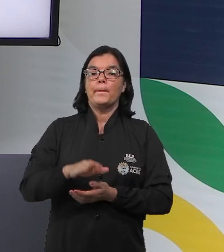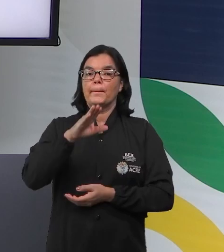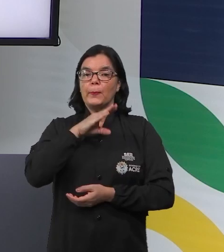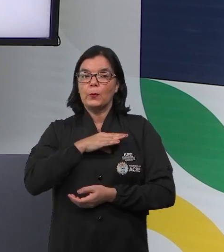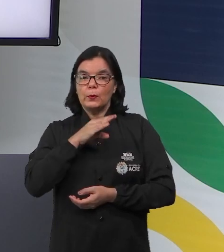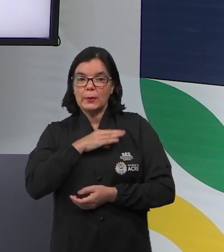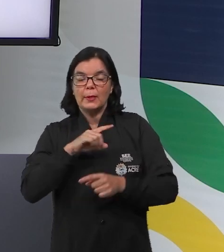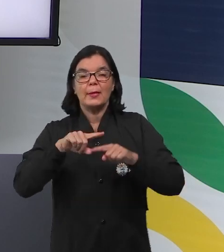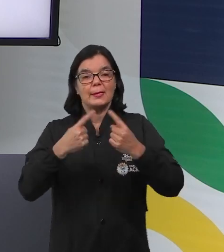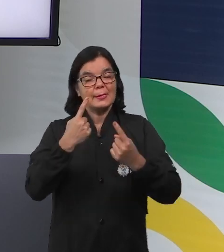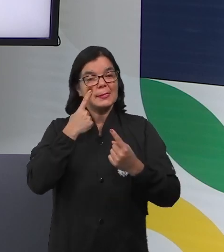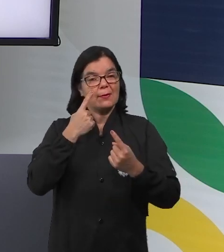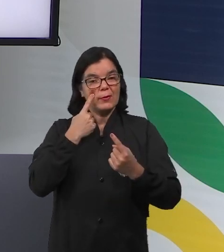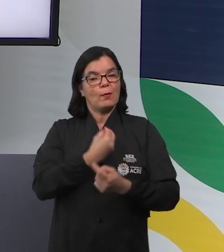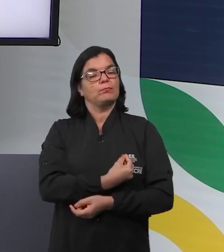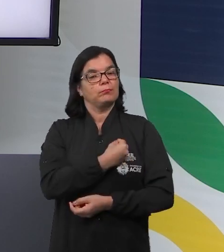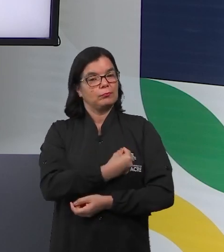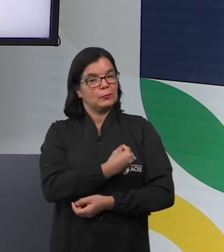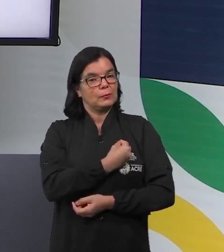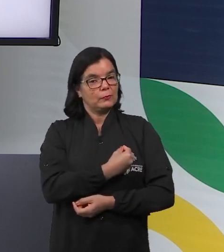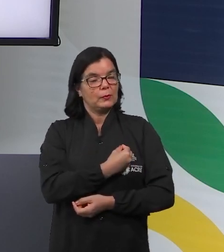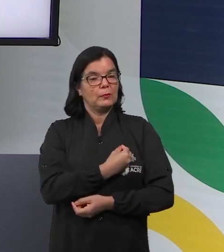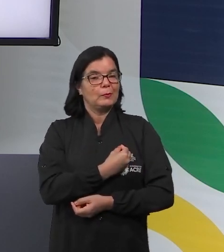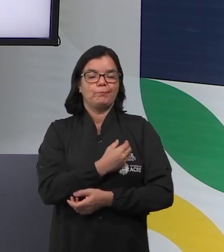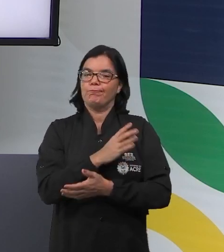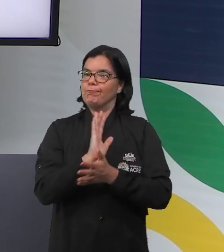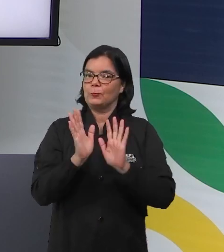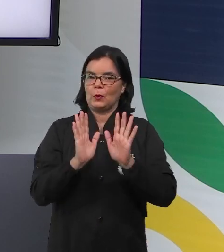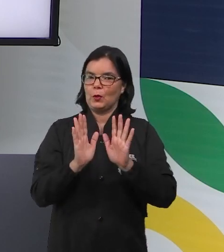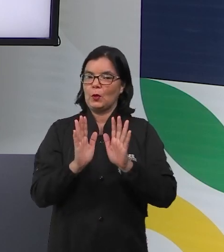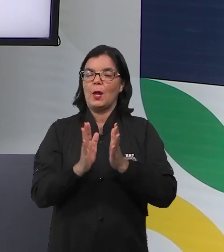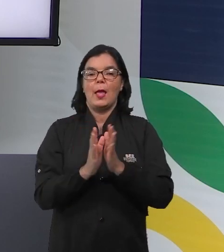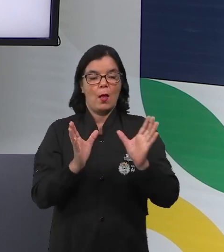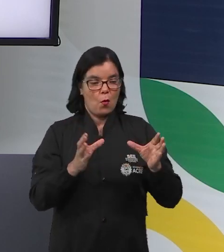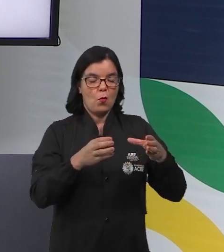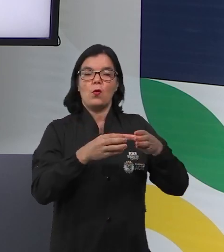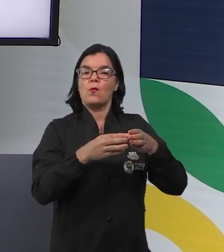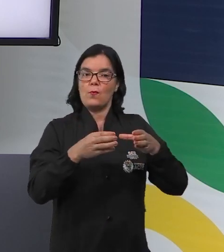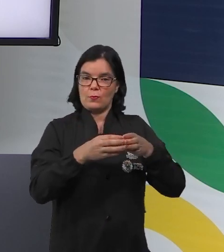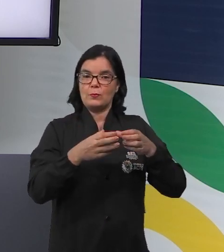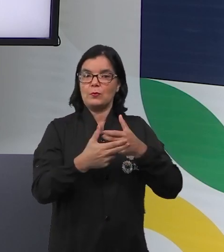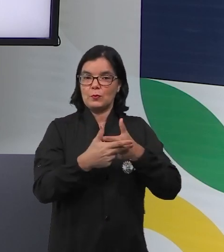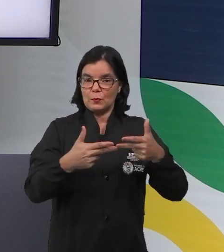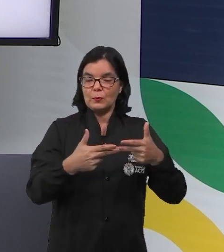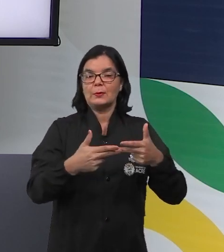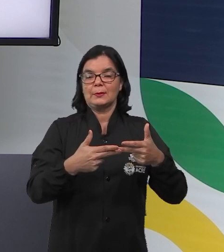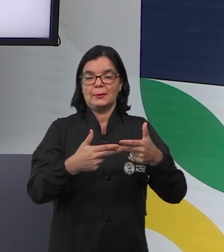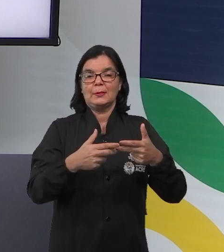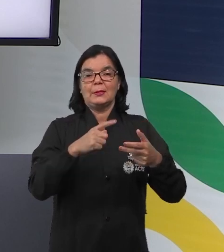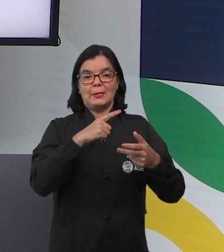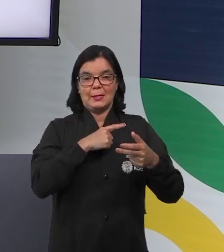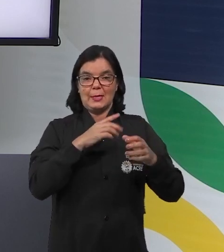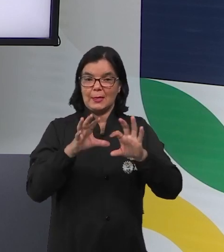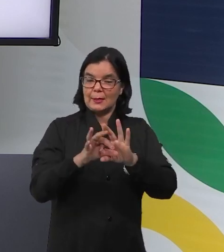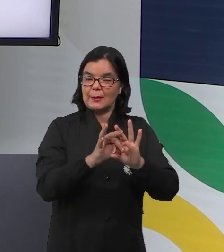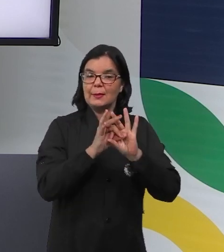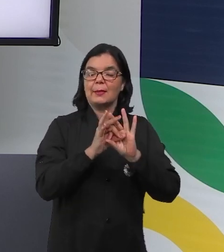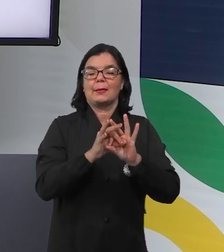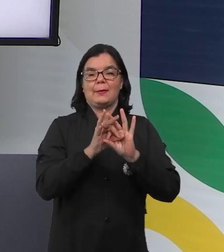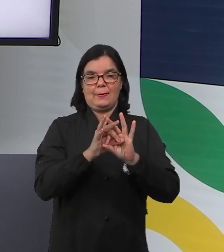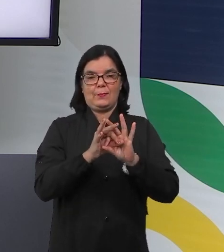que é ser um ser vivo, ela não é. Ela é um conjunto de organismos que estão